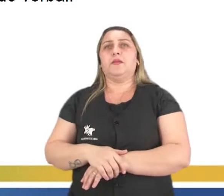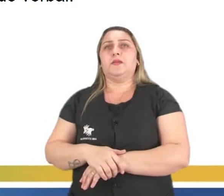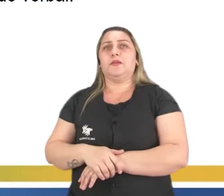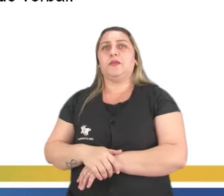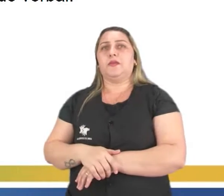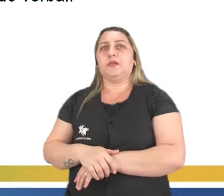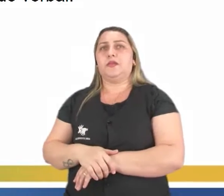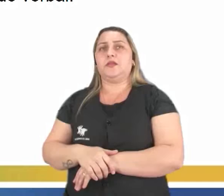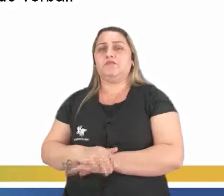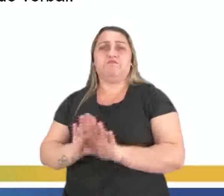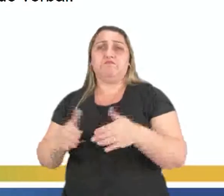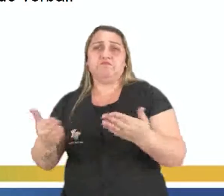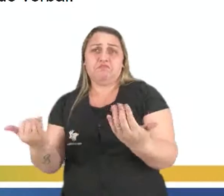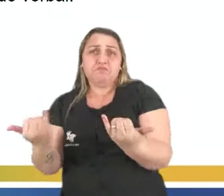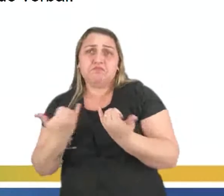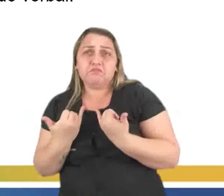me